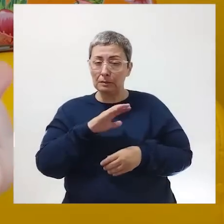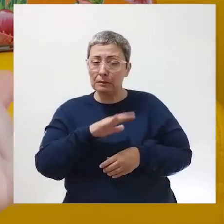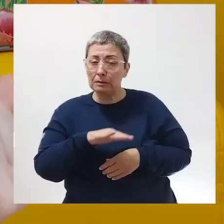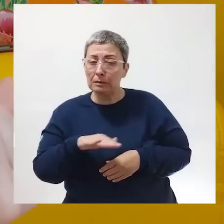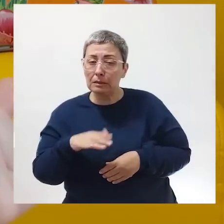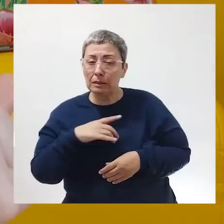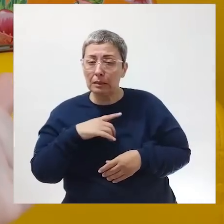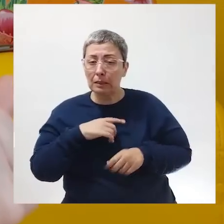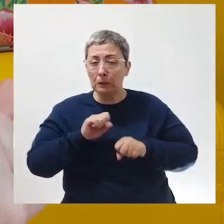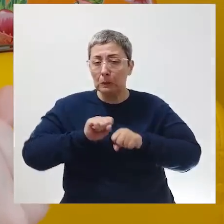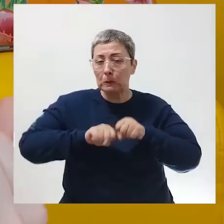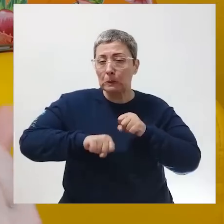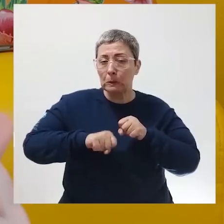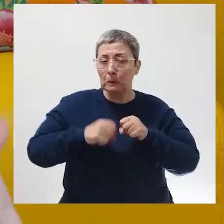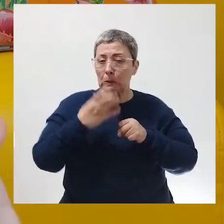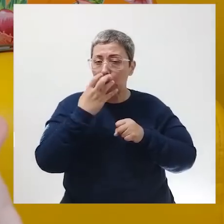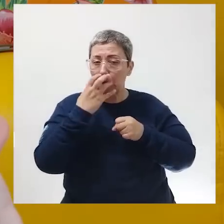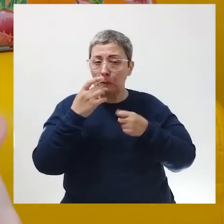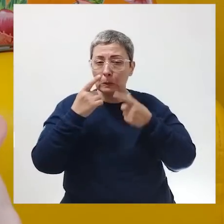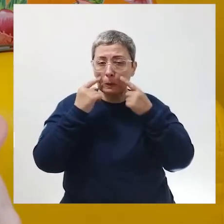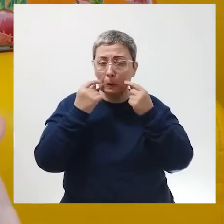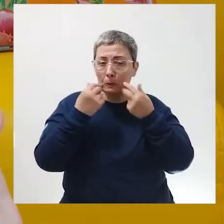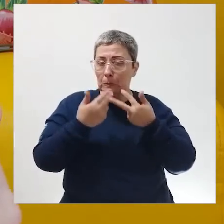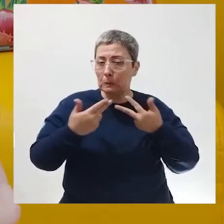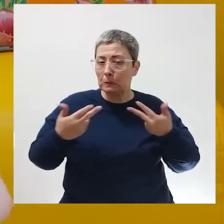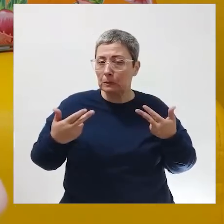Tem criança que maltrata animais?